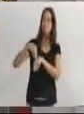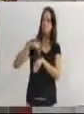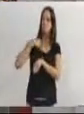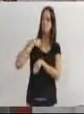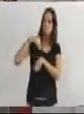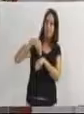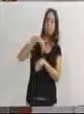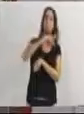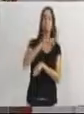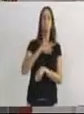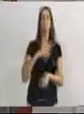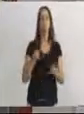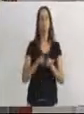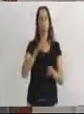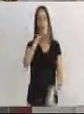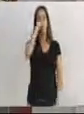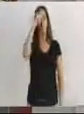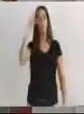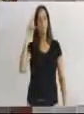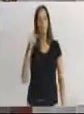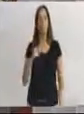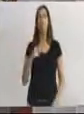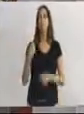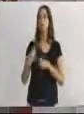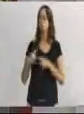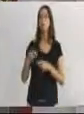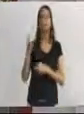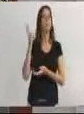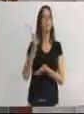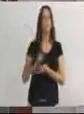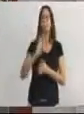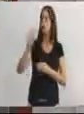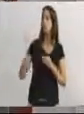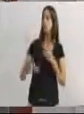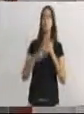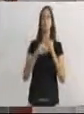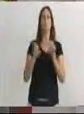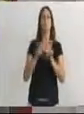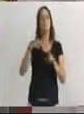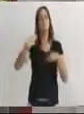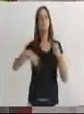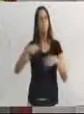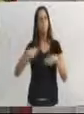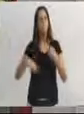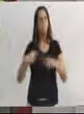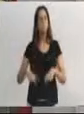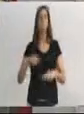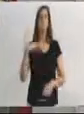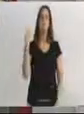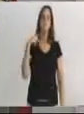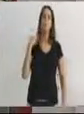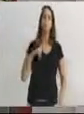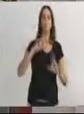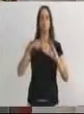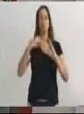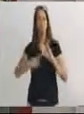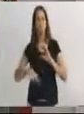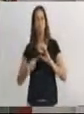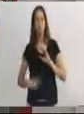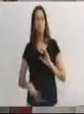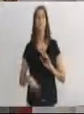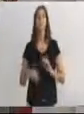vossa excelência já fez e volto a dizer sempre contribui colabora com o debate político de nossa cidade que o debate político dessa casa contribui de forma